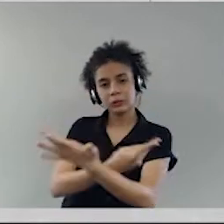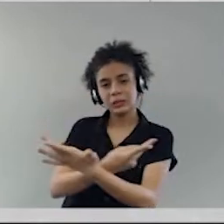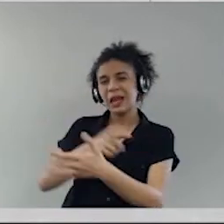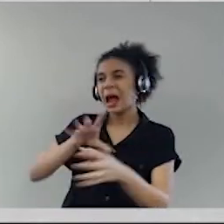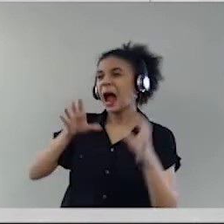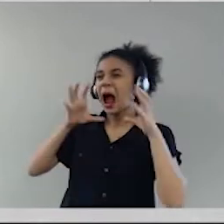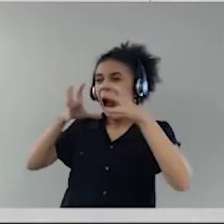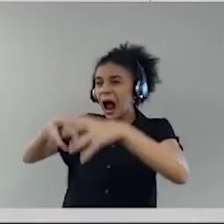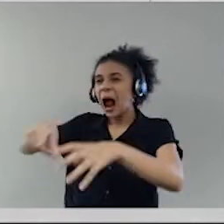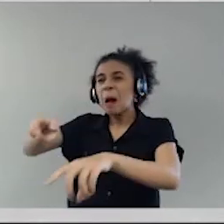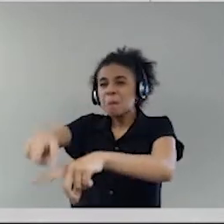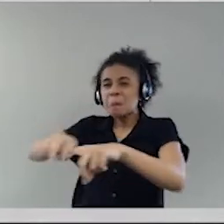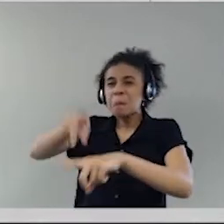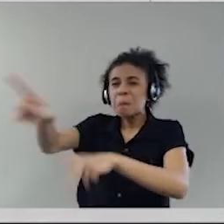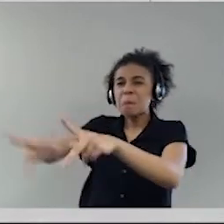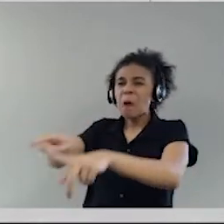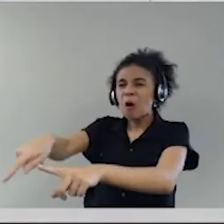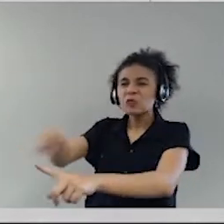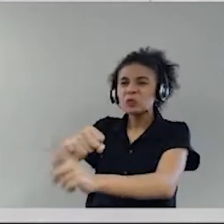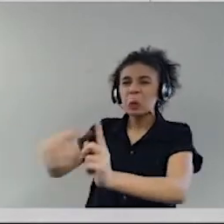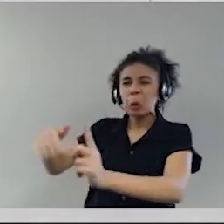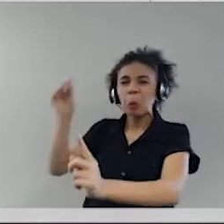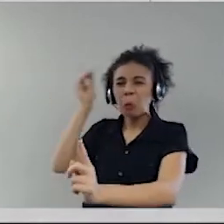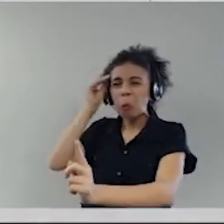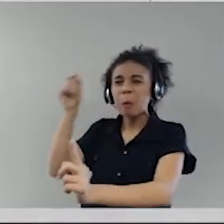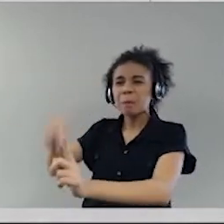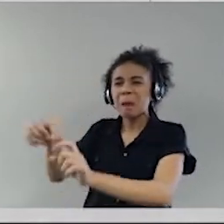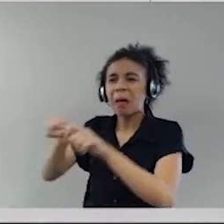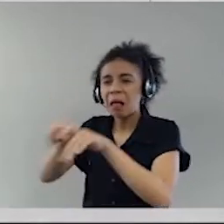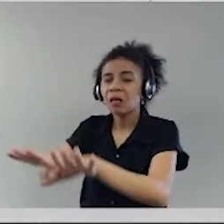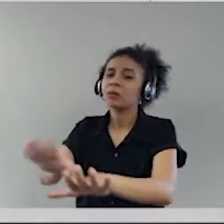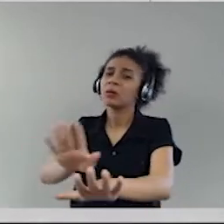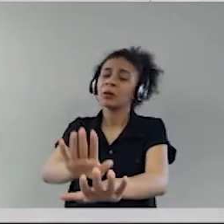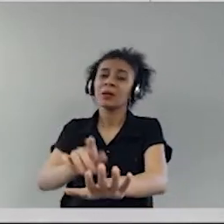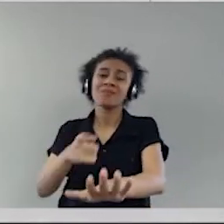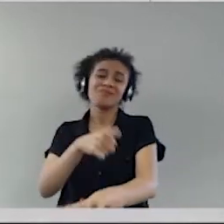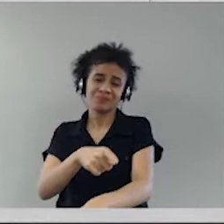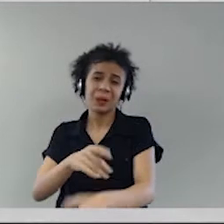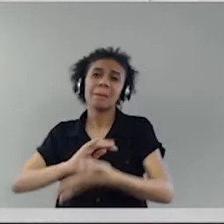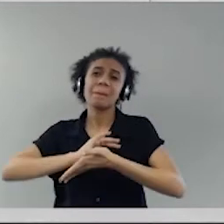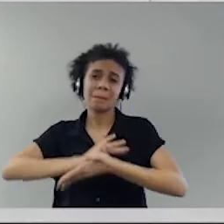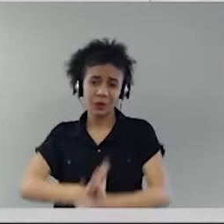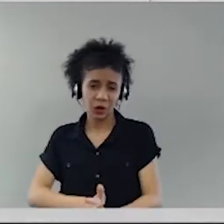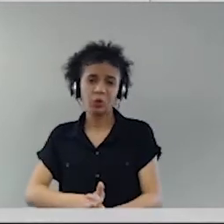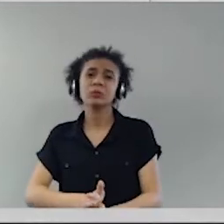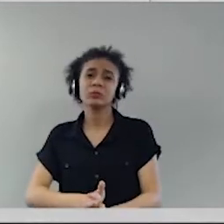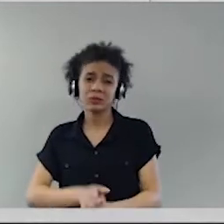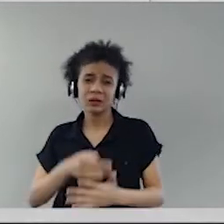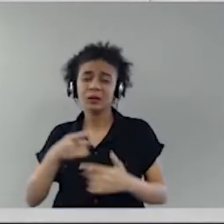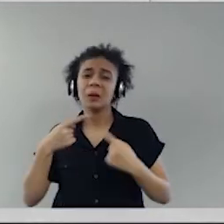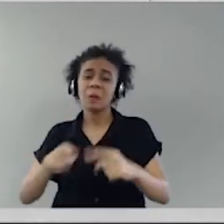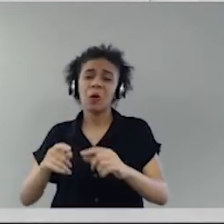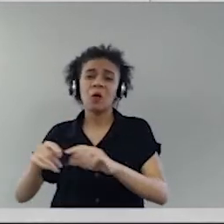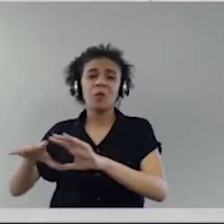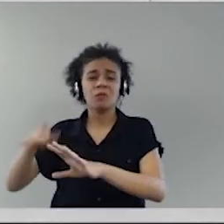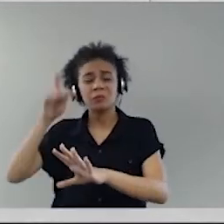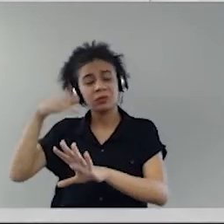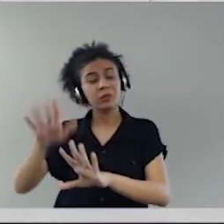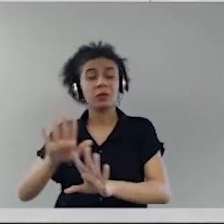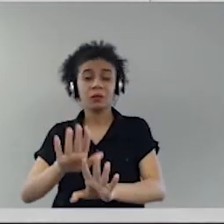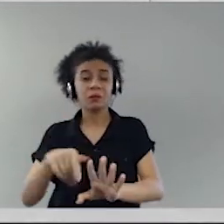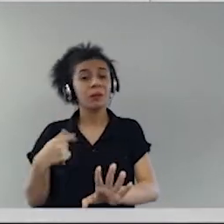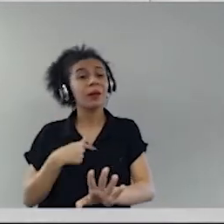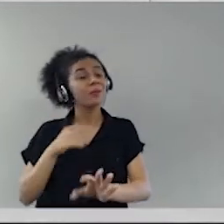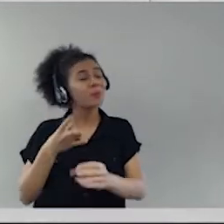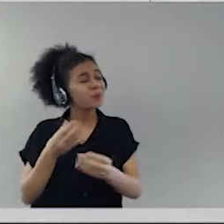povo, a uma sociedade, isso a gente está causando preconceito, provocando xenofobia. Então, assim, a